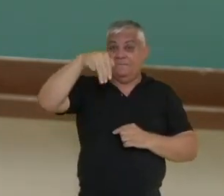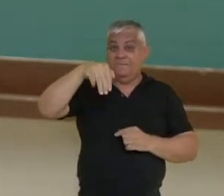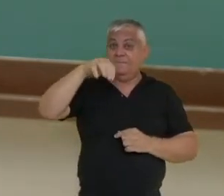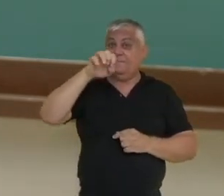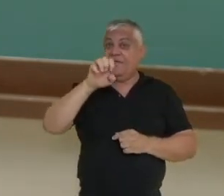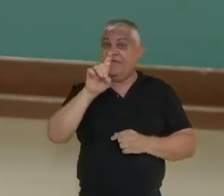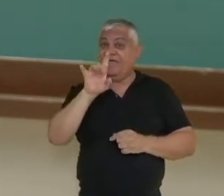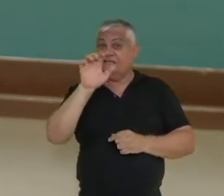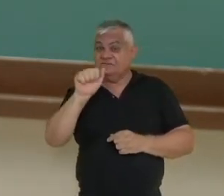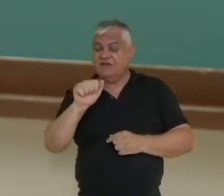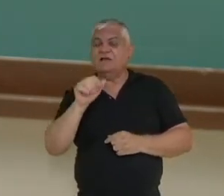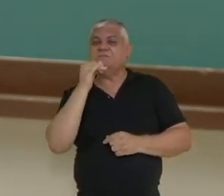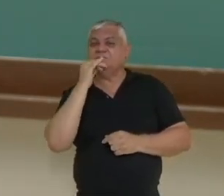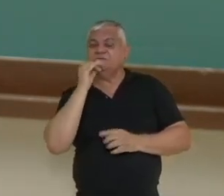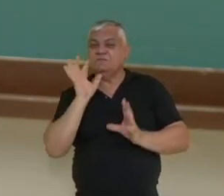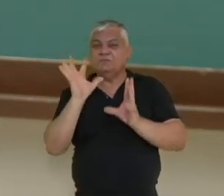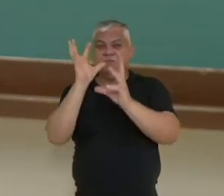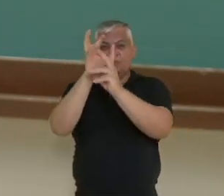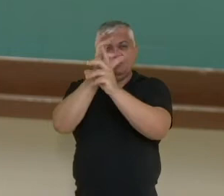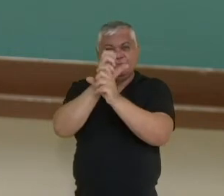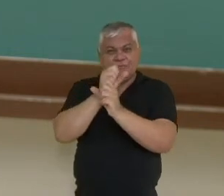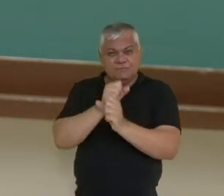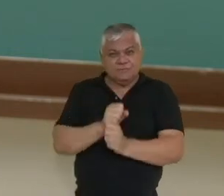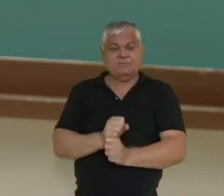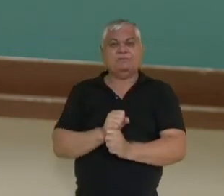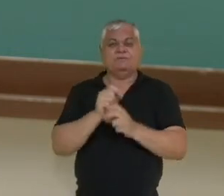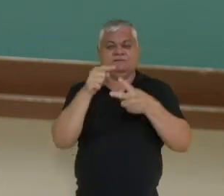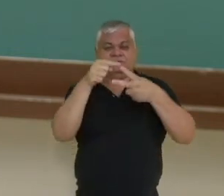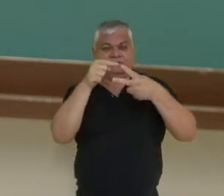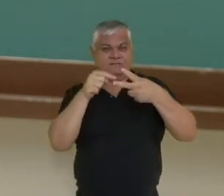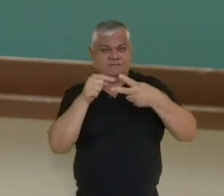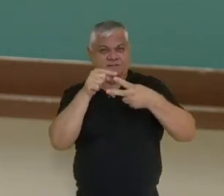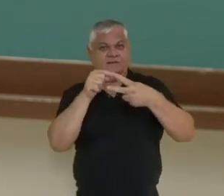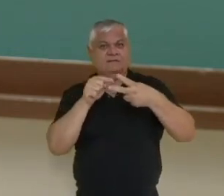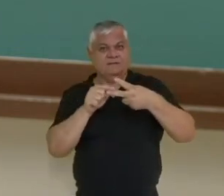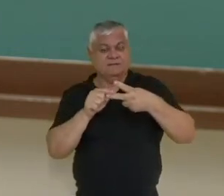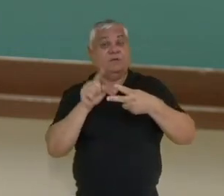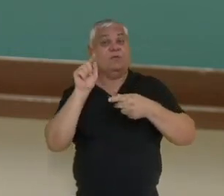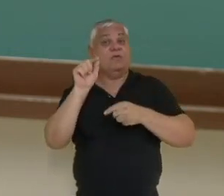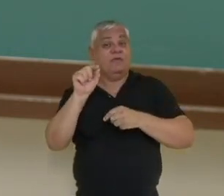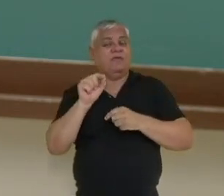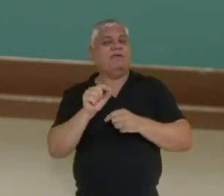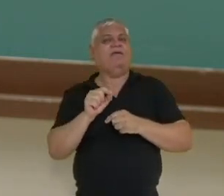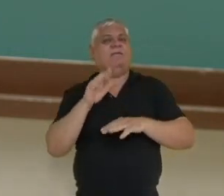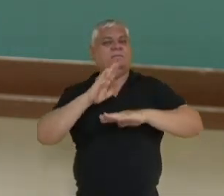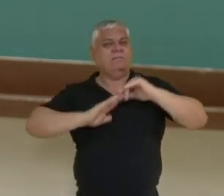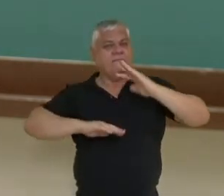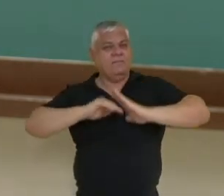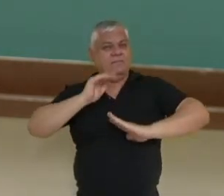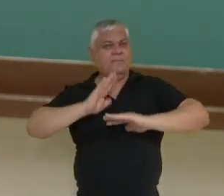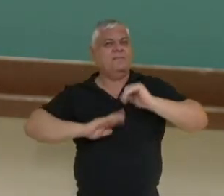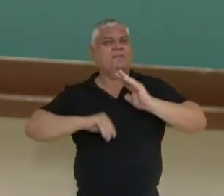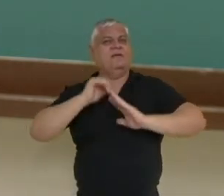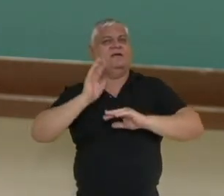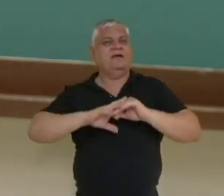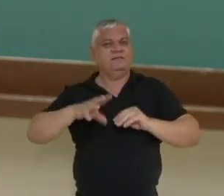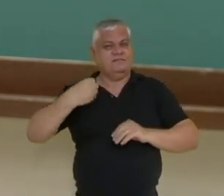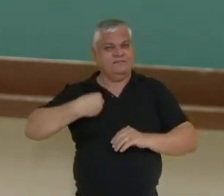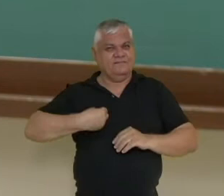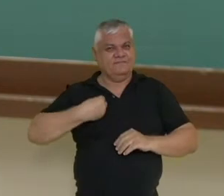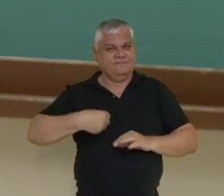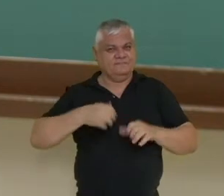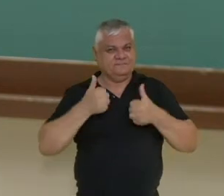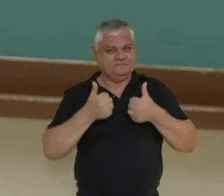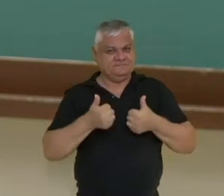amplitude. Então, veja, estamos utilizando esses dois conceitos em situações bem práticas do nosso dia a